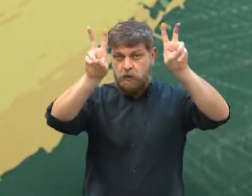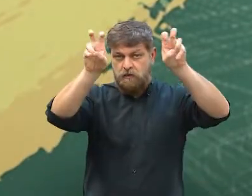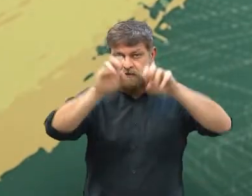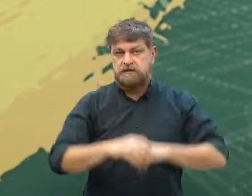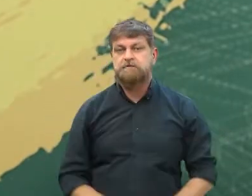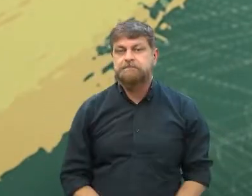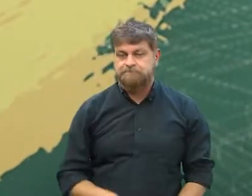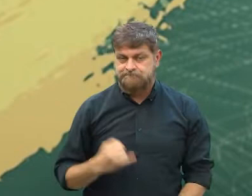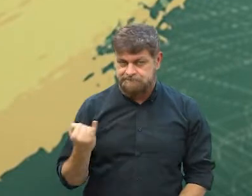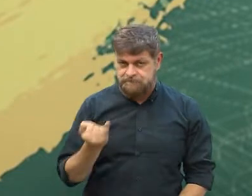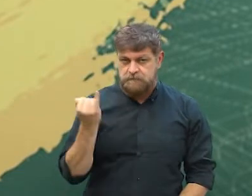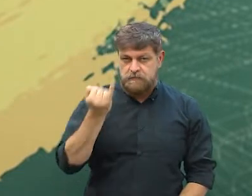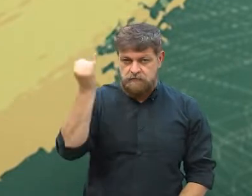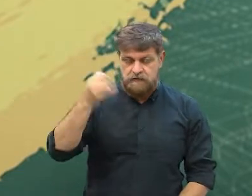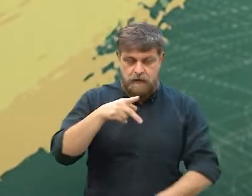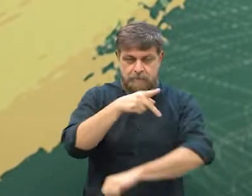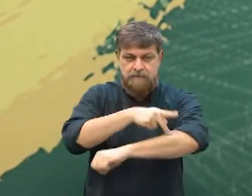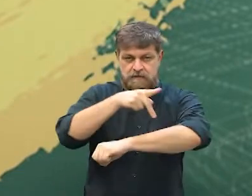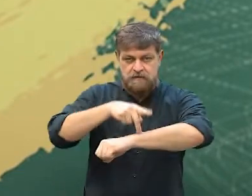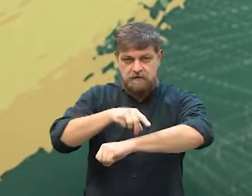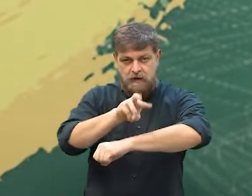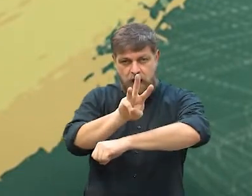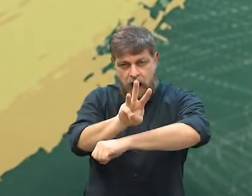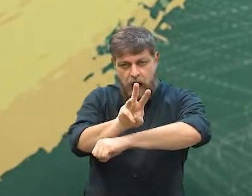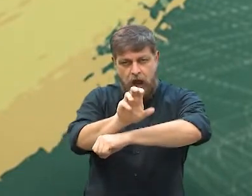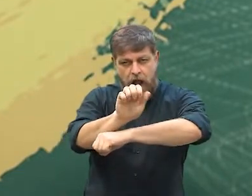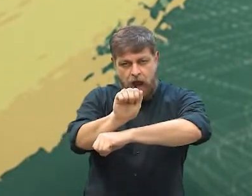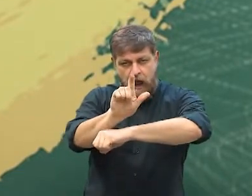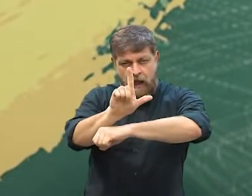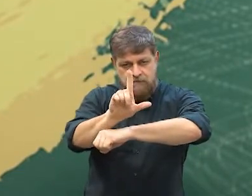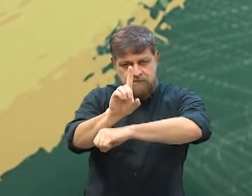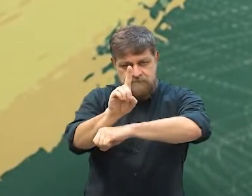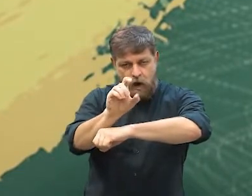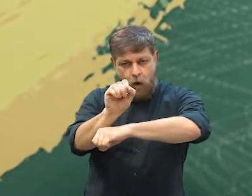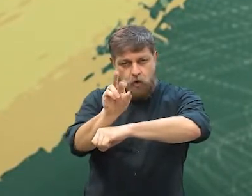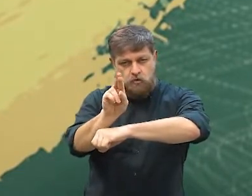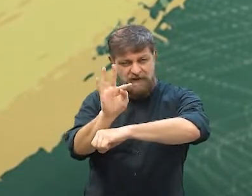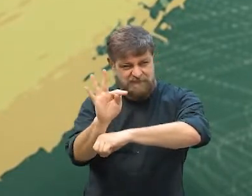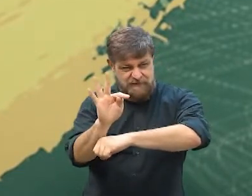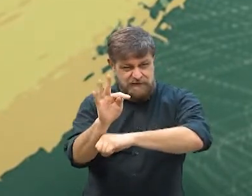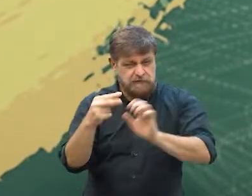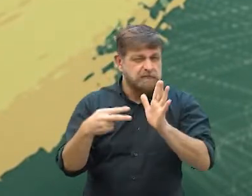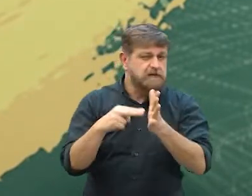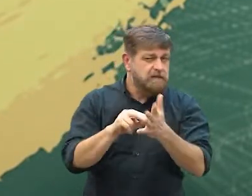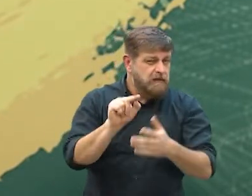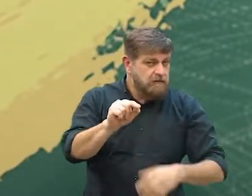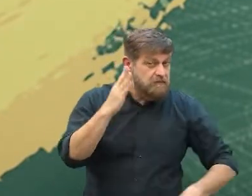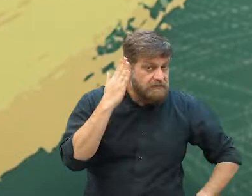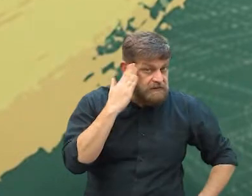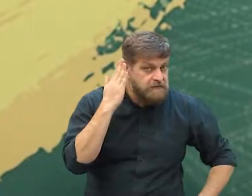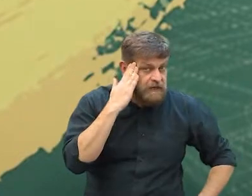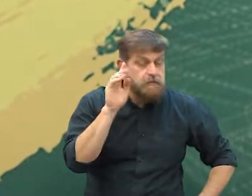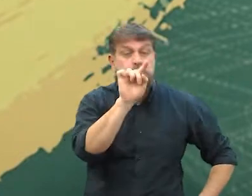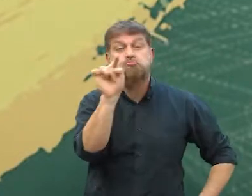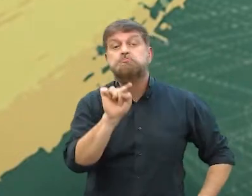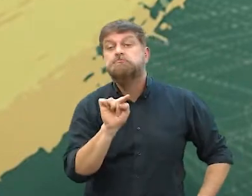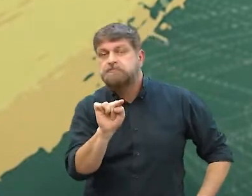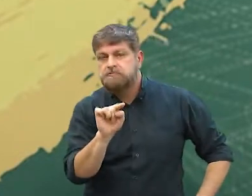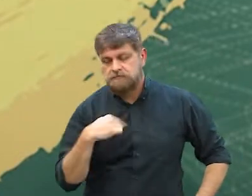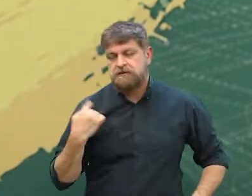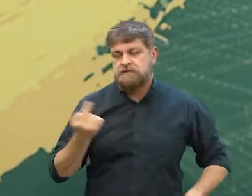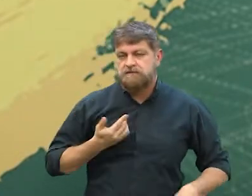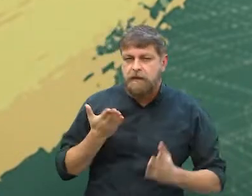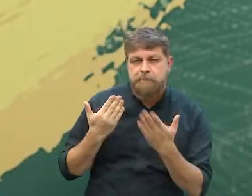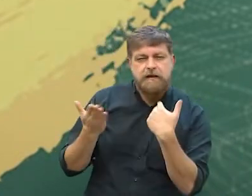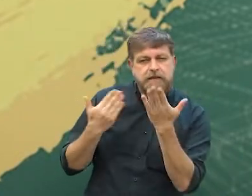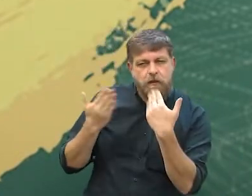assunto bastante importante, a pedagogia Waldorf. Você sabe o que é essa pedagogia? Bom, a gente vai